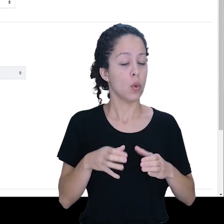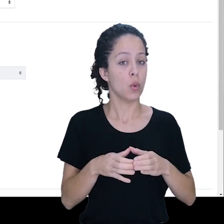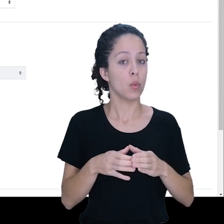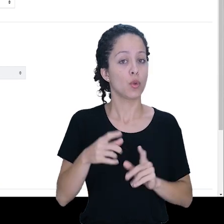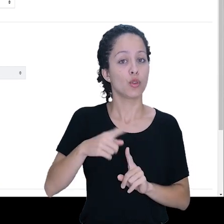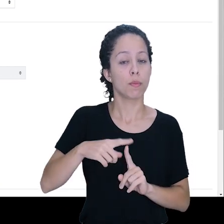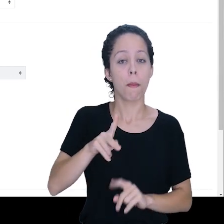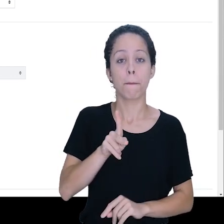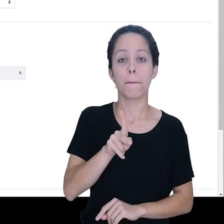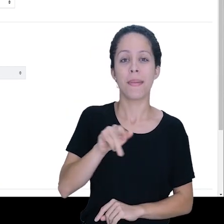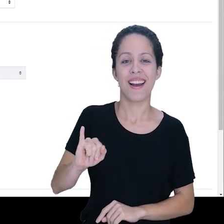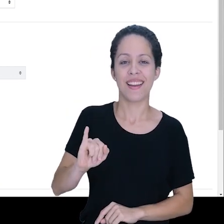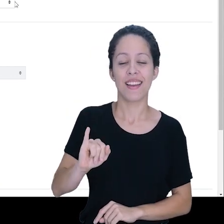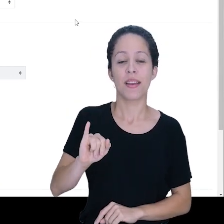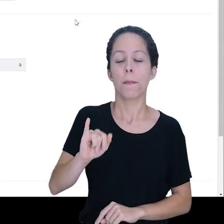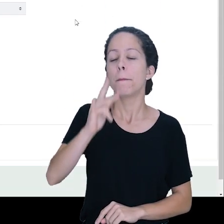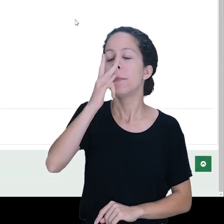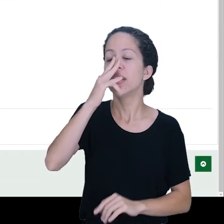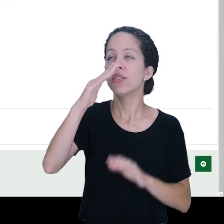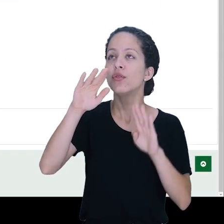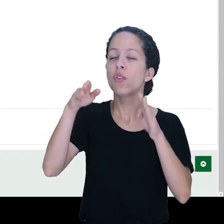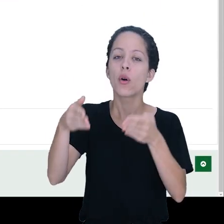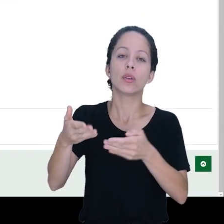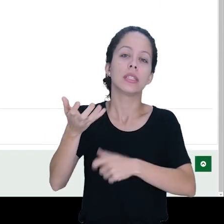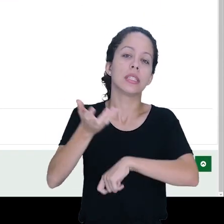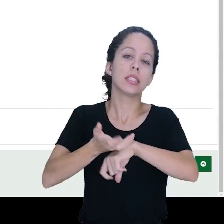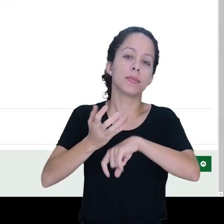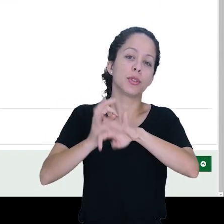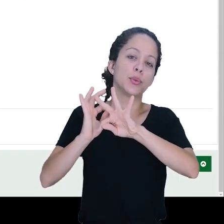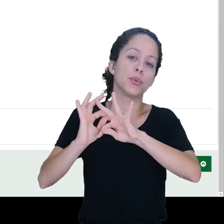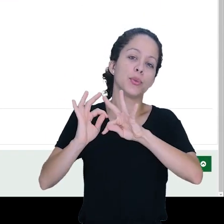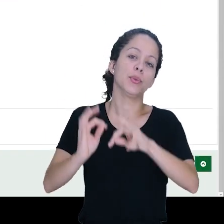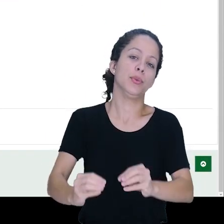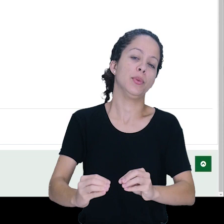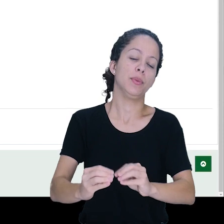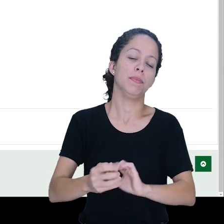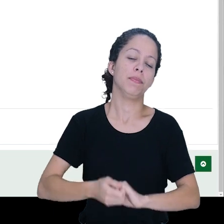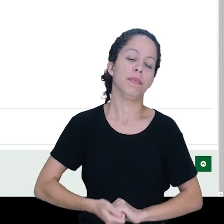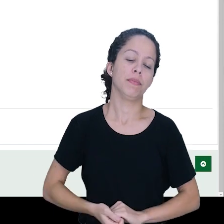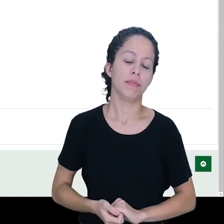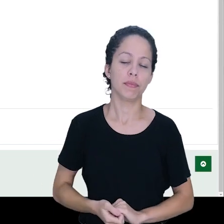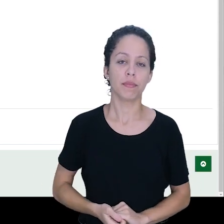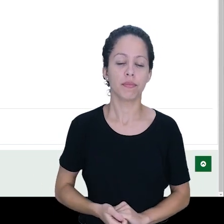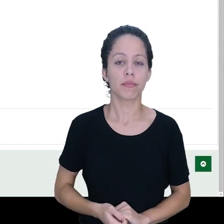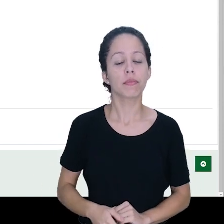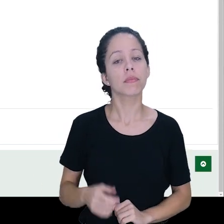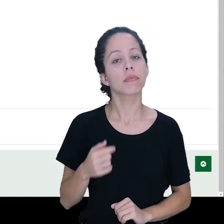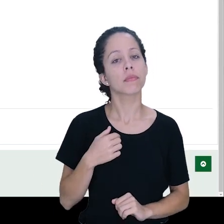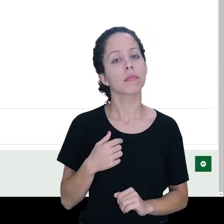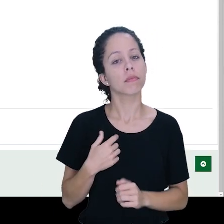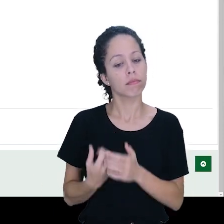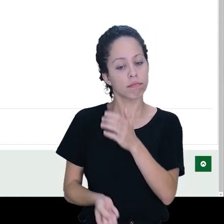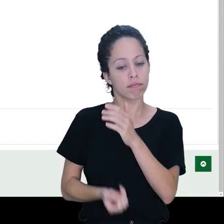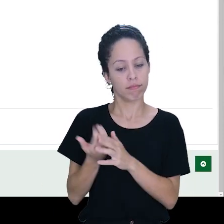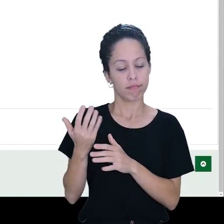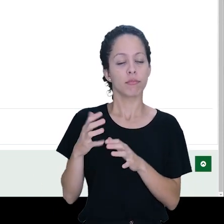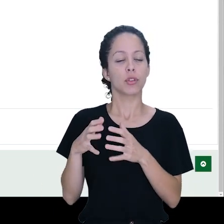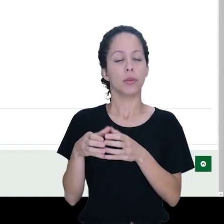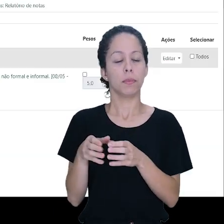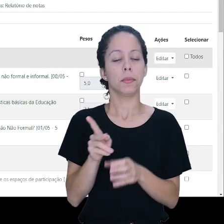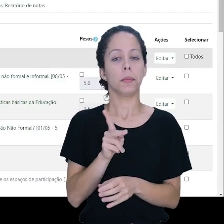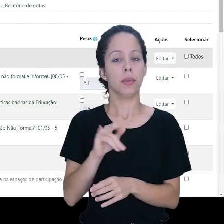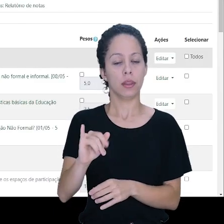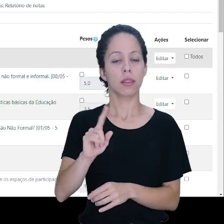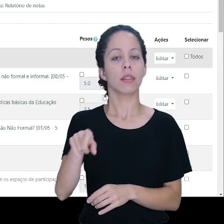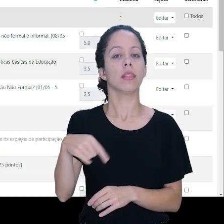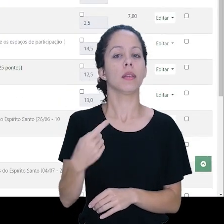se fosse assim para disciplina toda então primeiro nós vamos criar etapa depois eu vou mostrar para você como você altera essa nota máxima aqui dentro